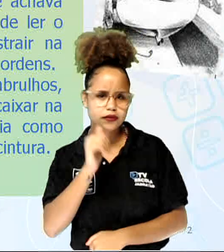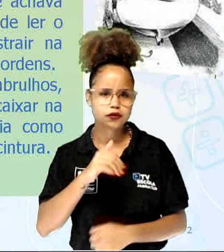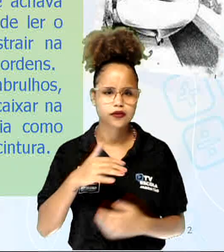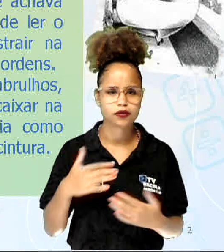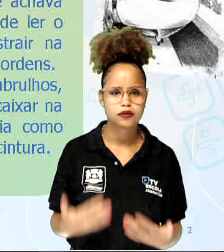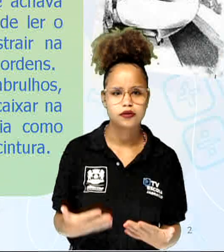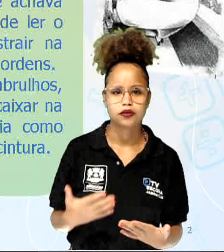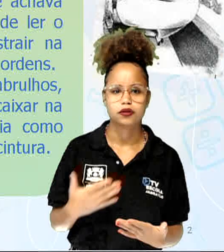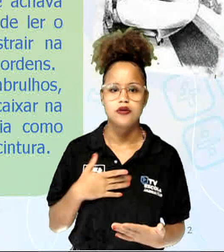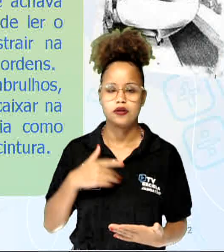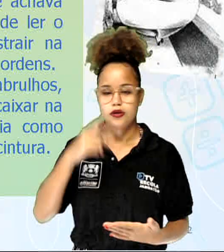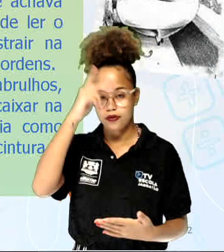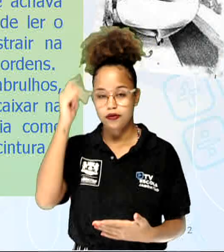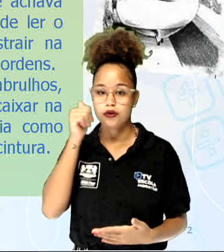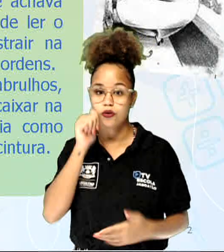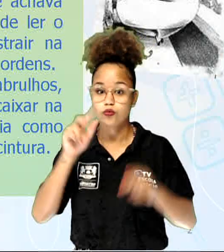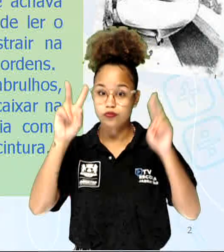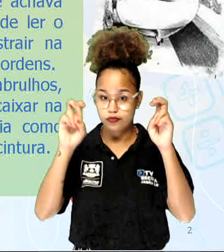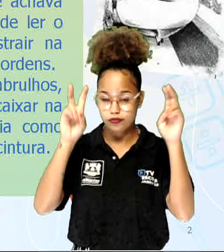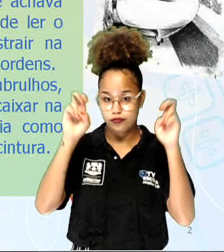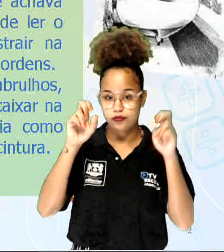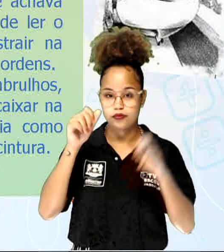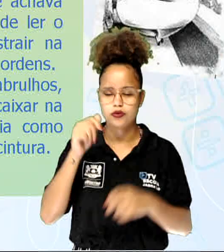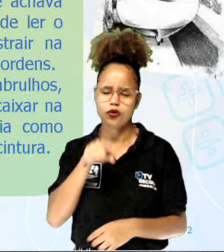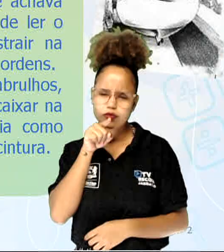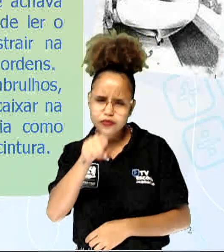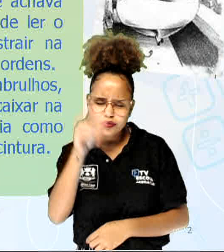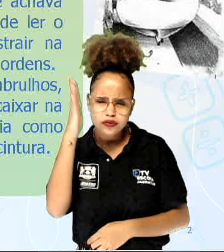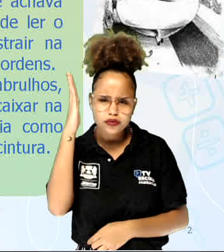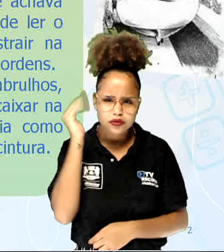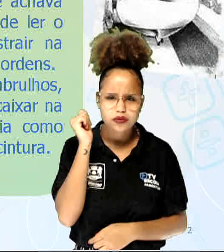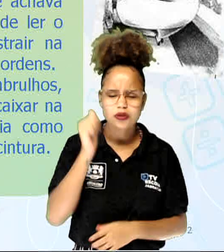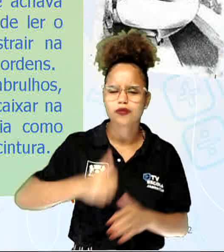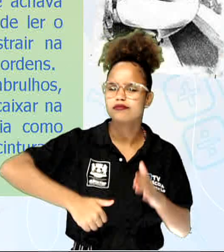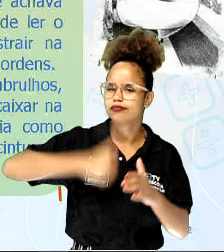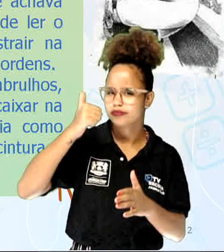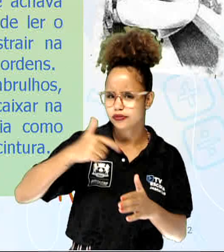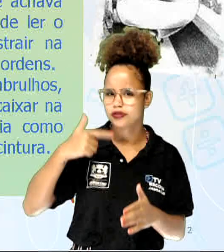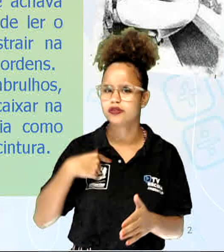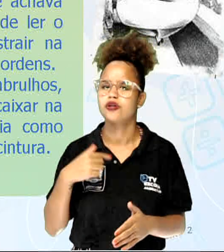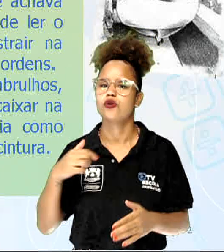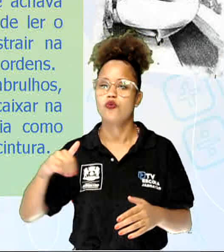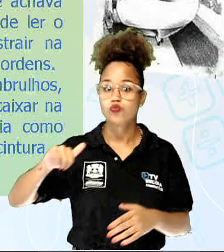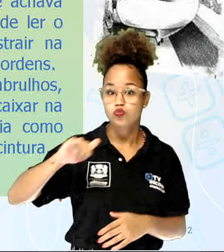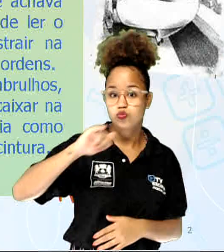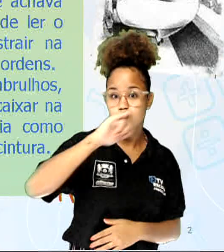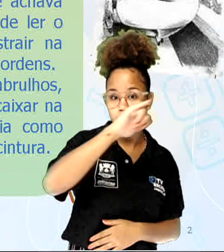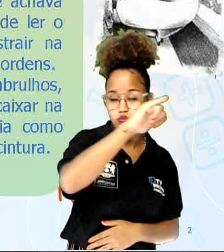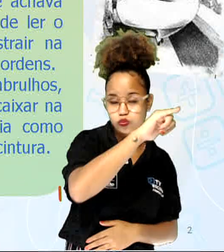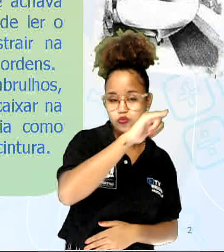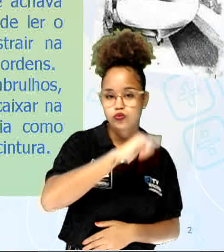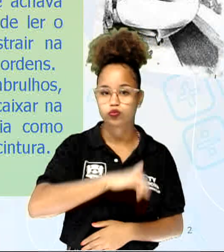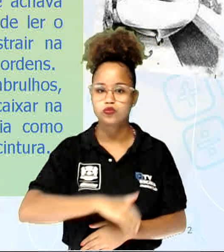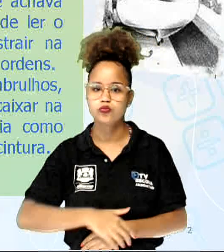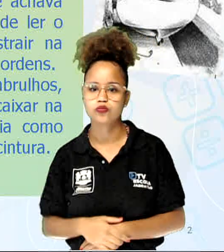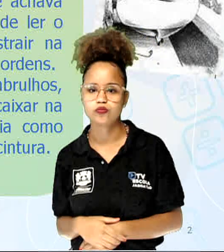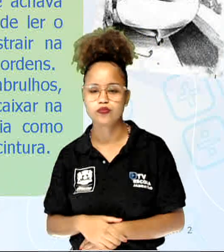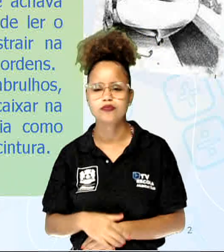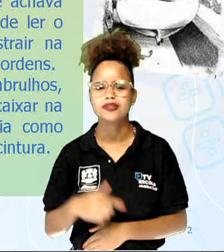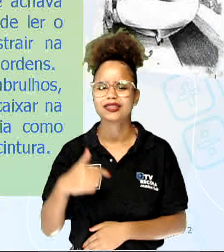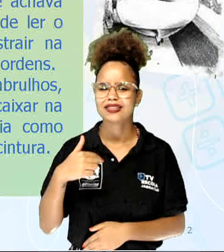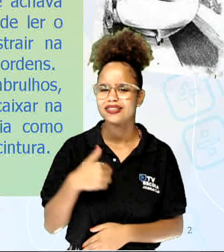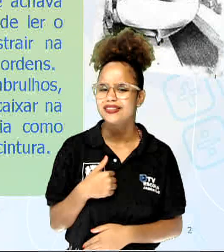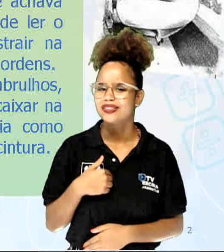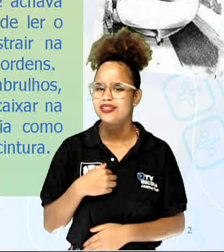A Estranha Passageira, que é o título, né? O senhor sabe, é a primeira vez que eu viajo de avião. Estou com